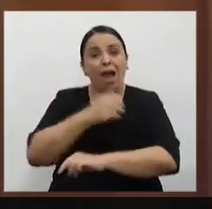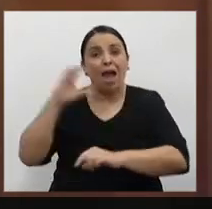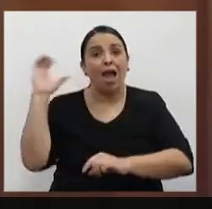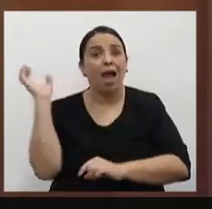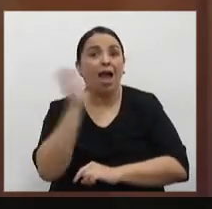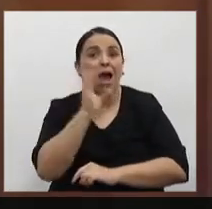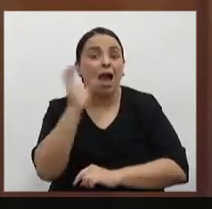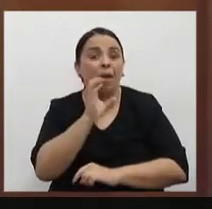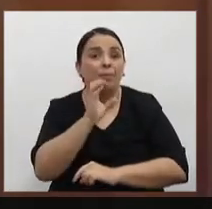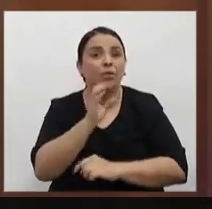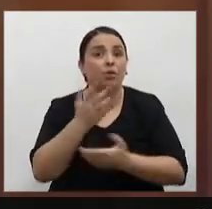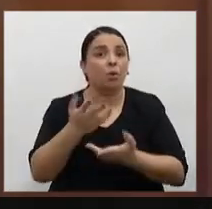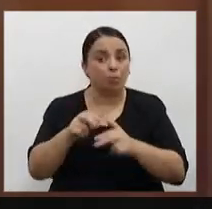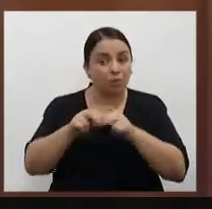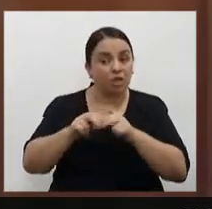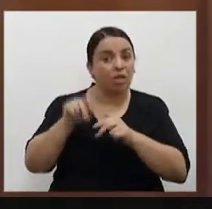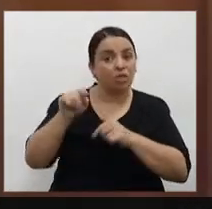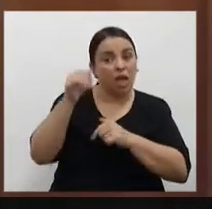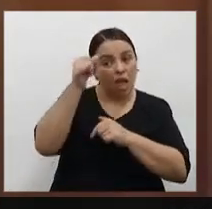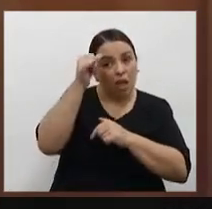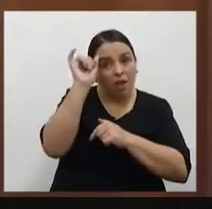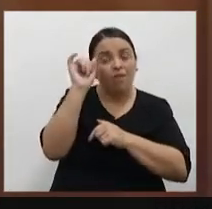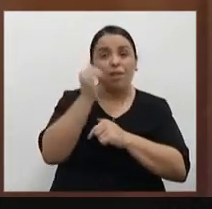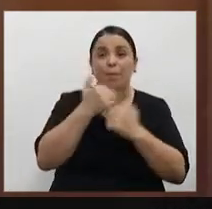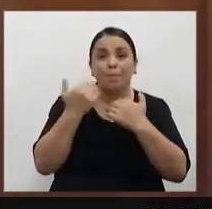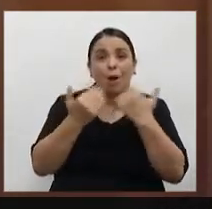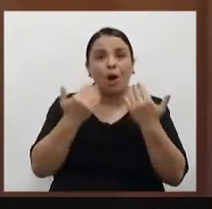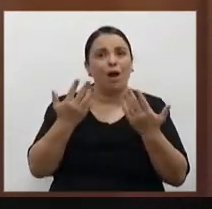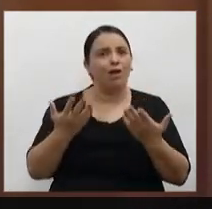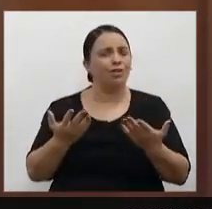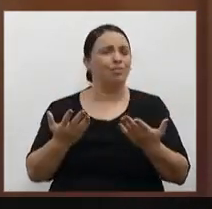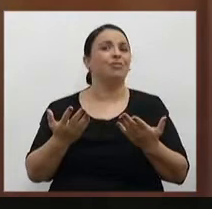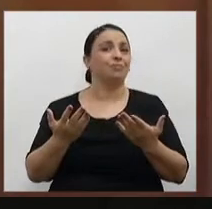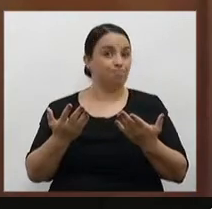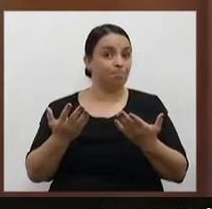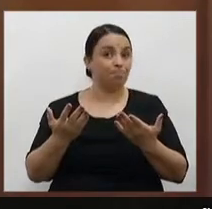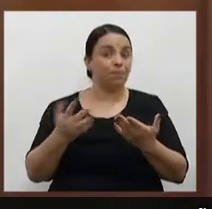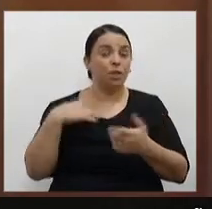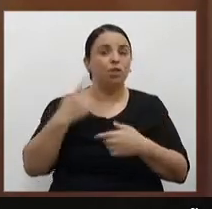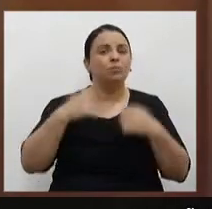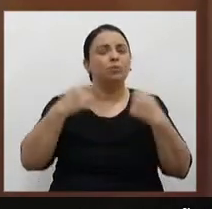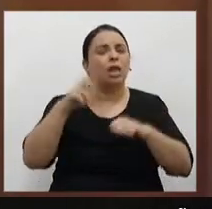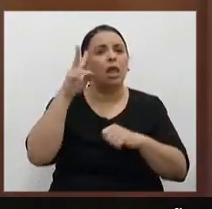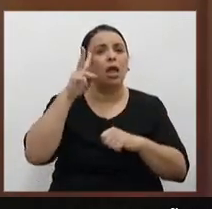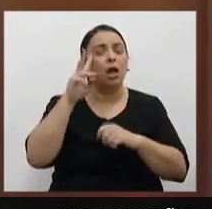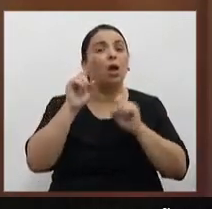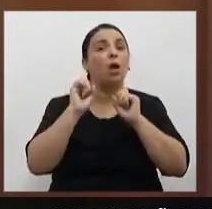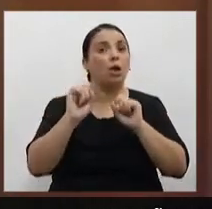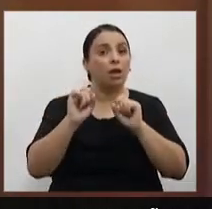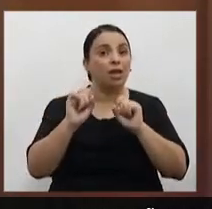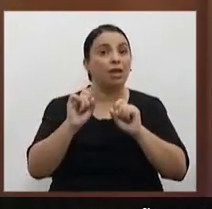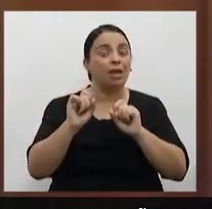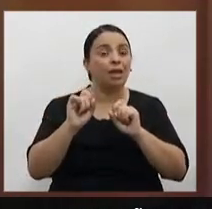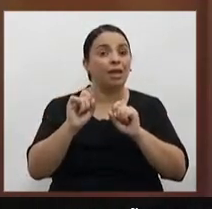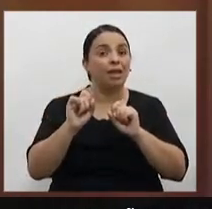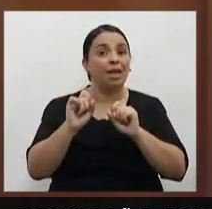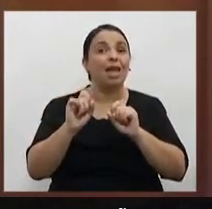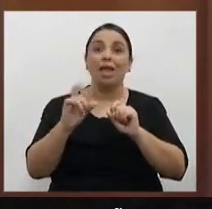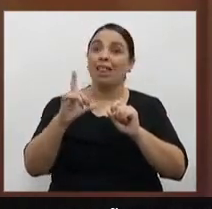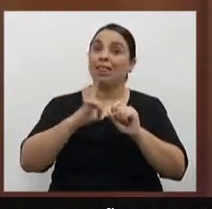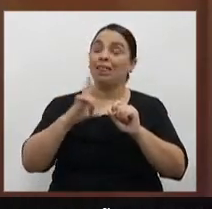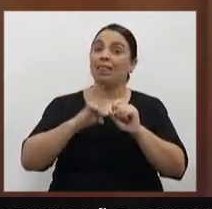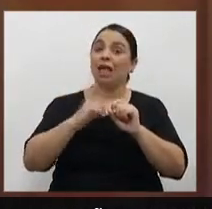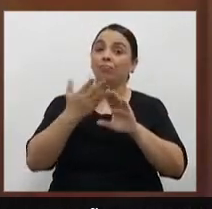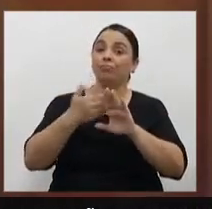óbitos, evitar mais perdas. E lembrar que disso tudo nós temos ainda as violências